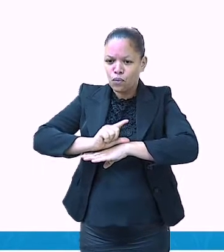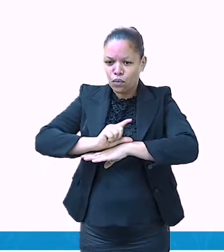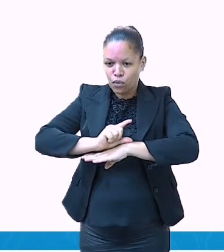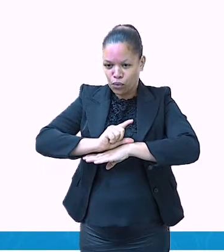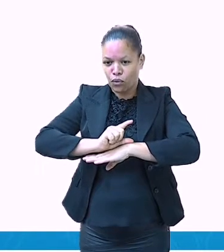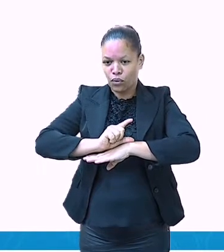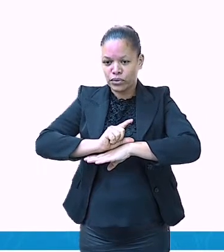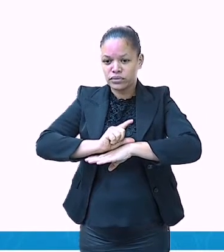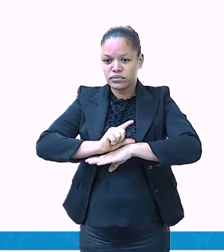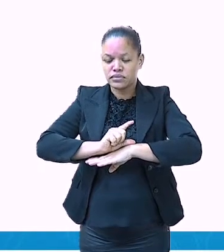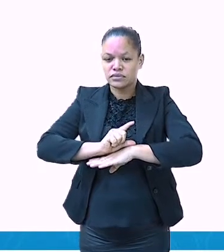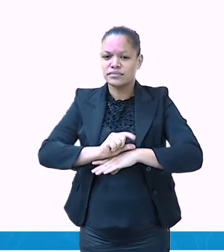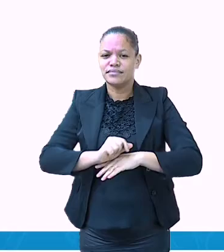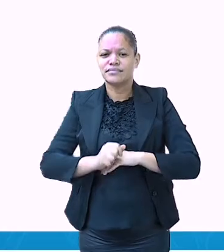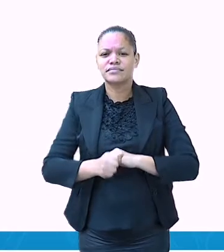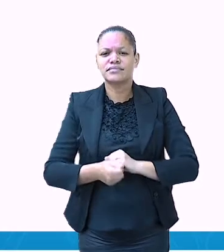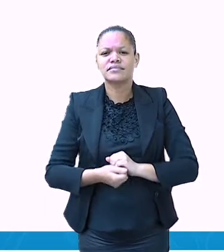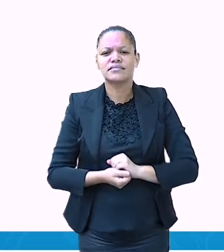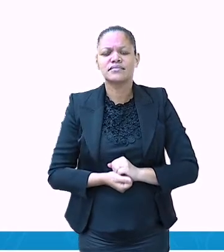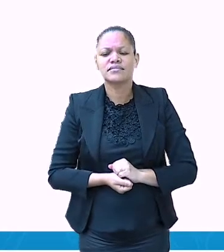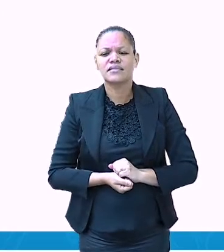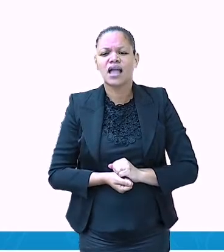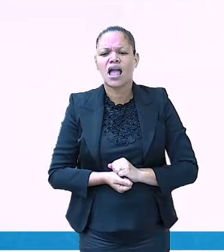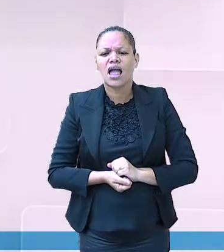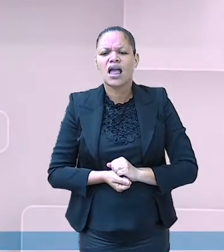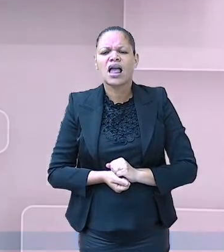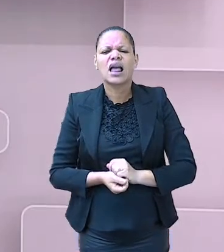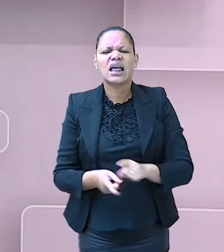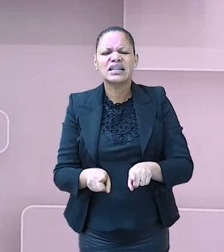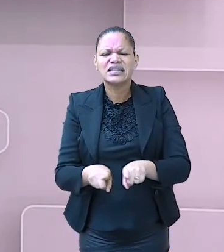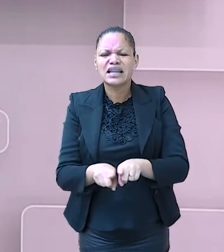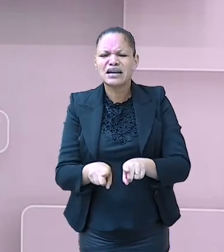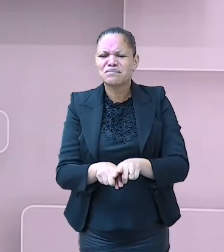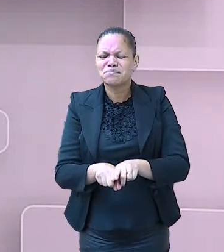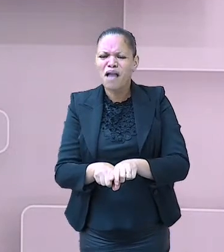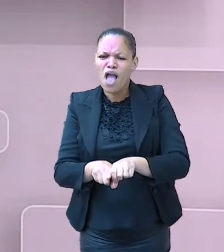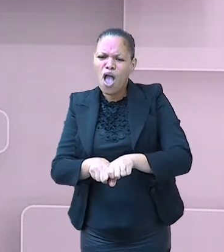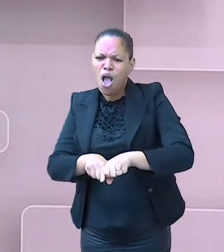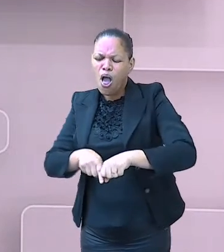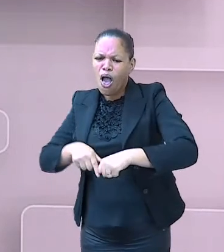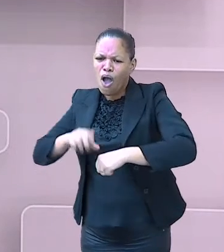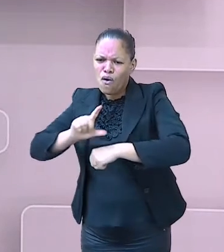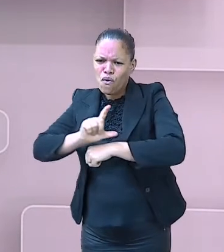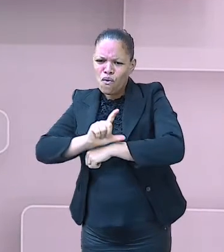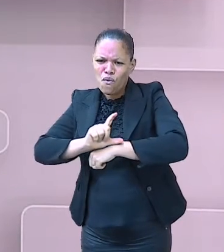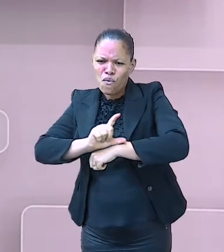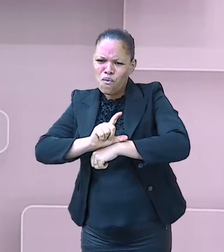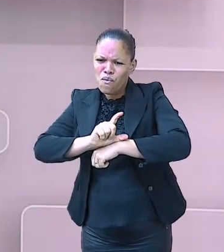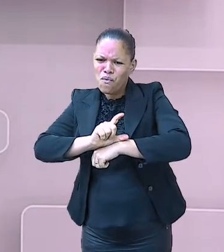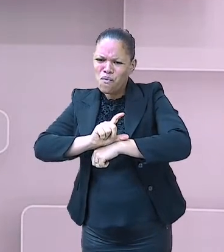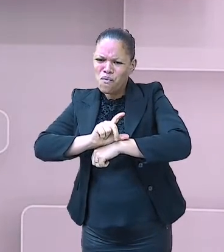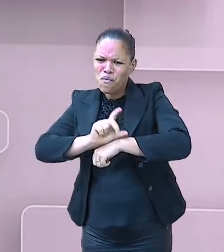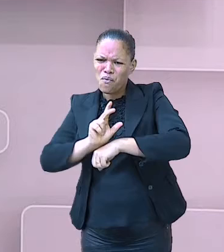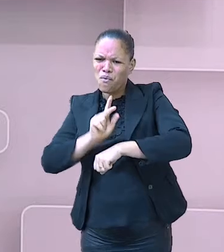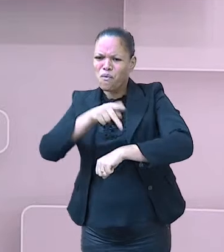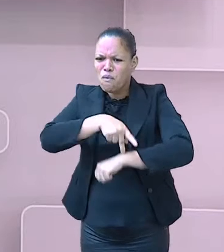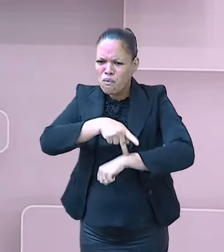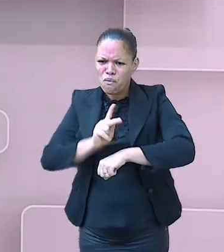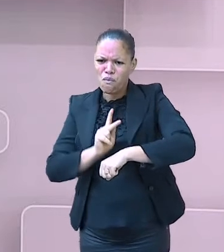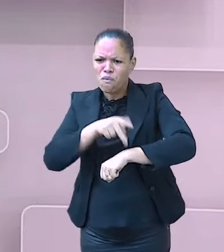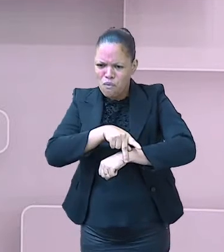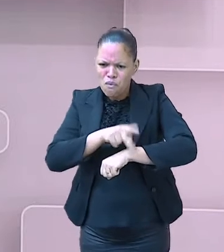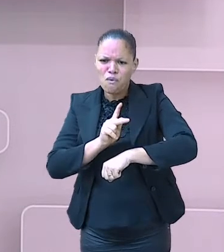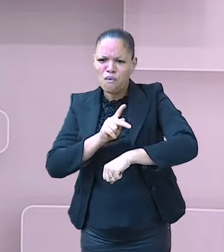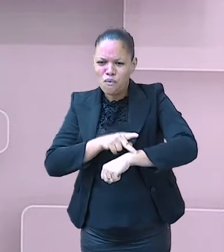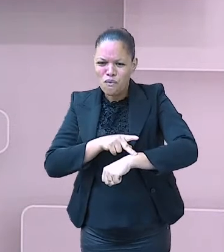E essa questão dela ser impermeável e não precisar muito de água, eles têm essa espécie